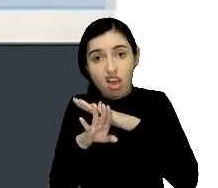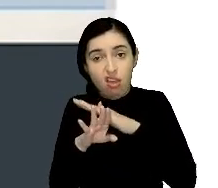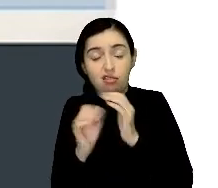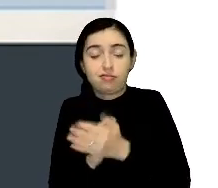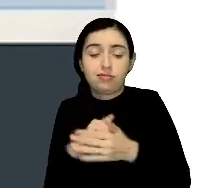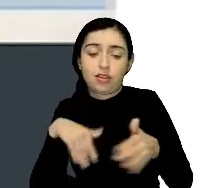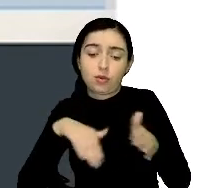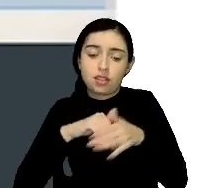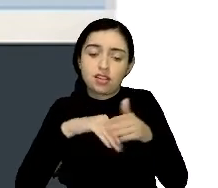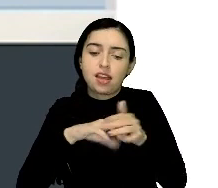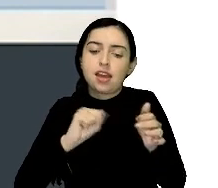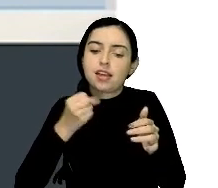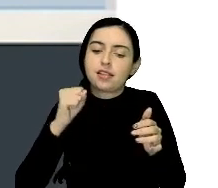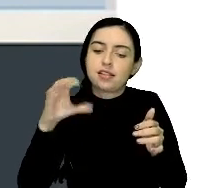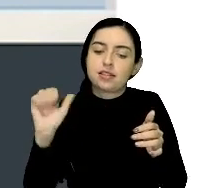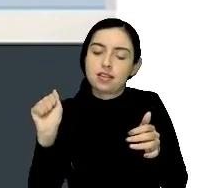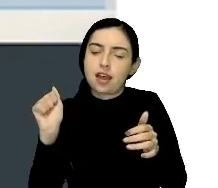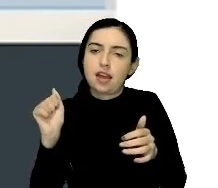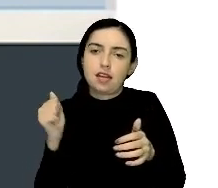CSA, que nem fui,